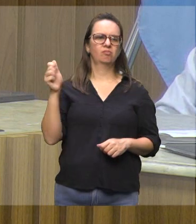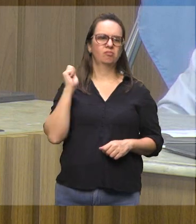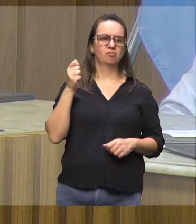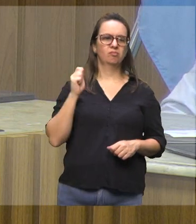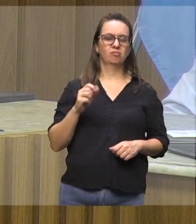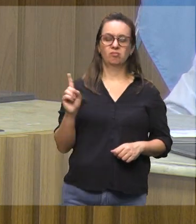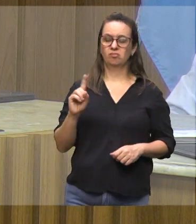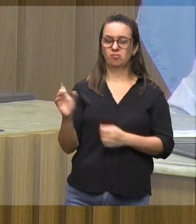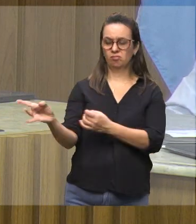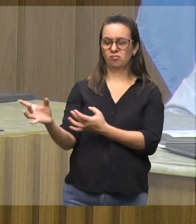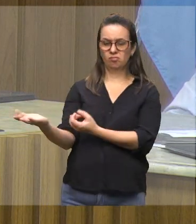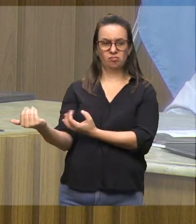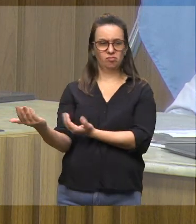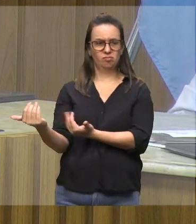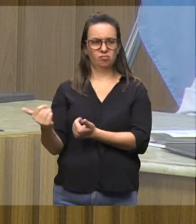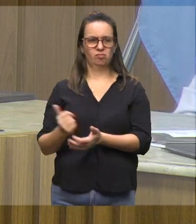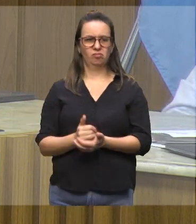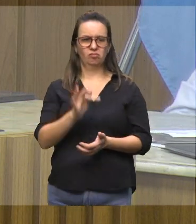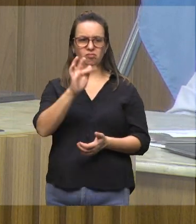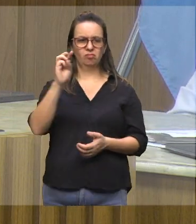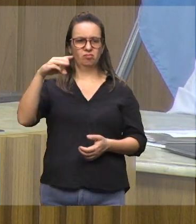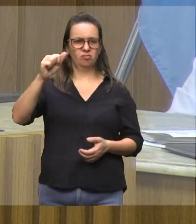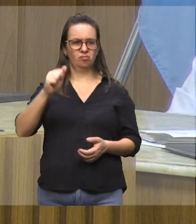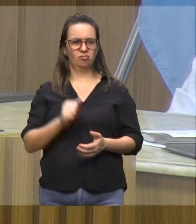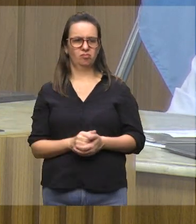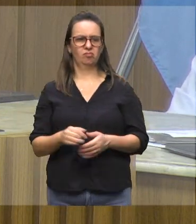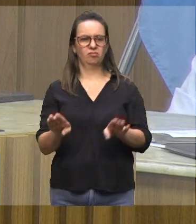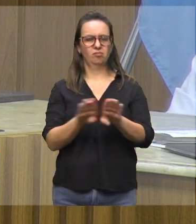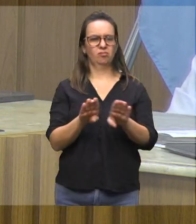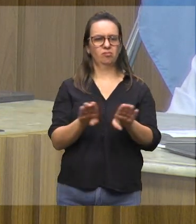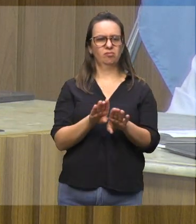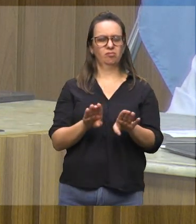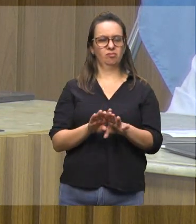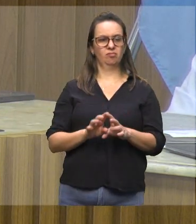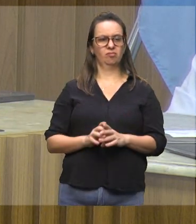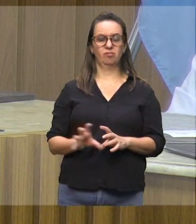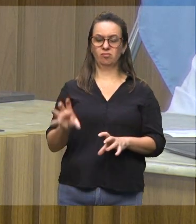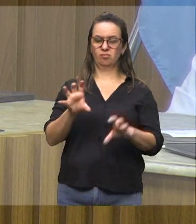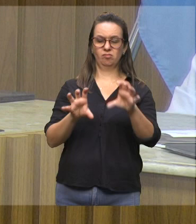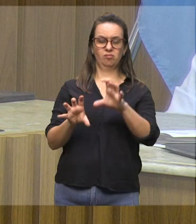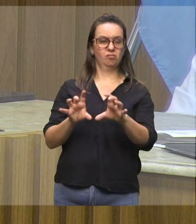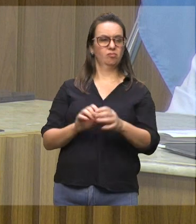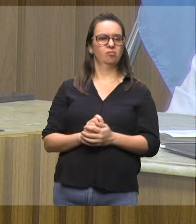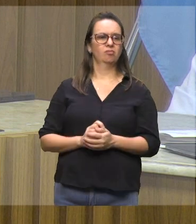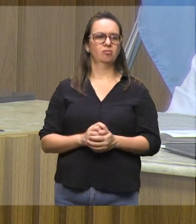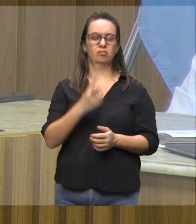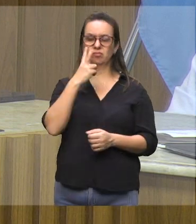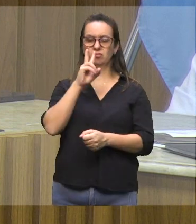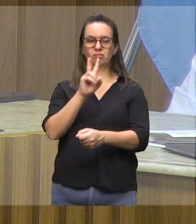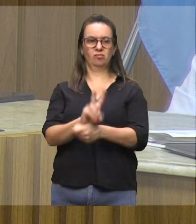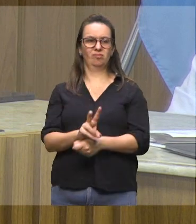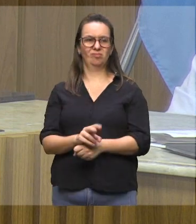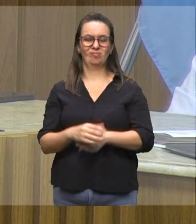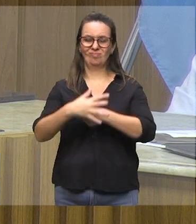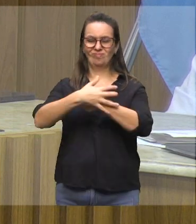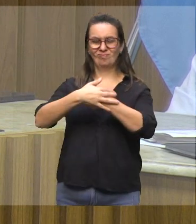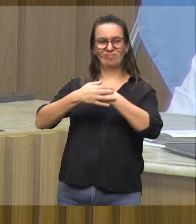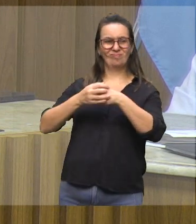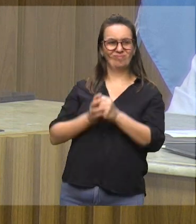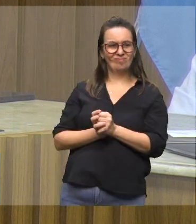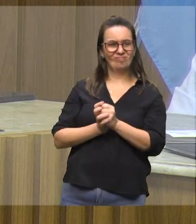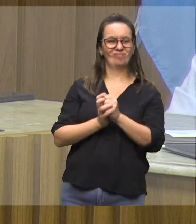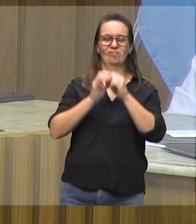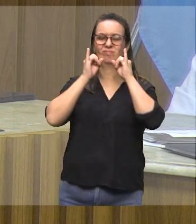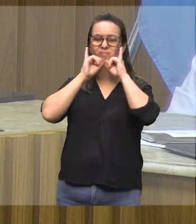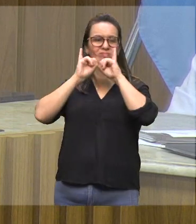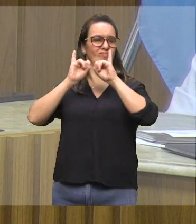alunos, professores e funcionários. É também em relação aos órgãos de controle. Ele vem negando informações ao Tribunal de